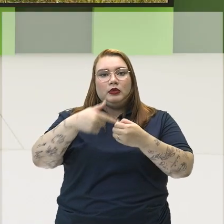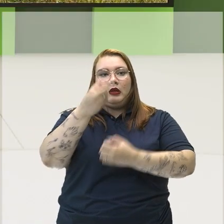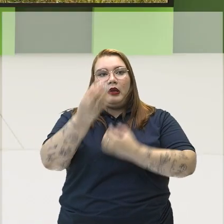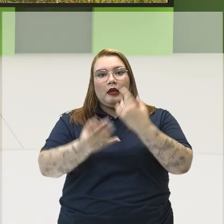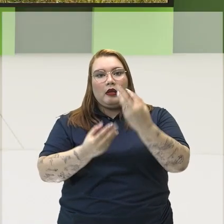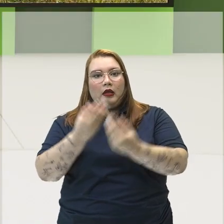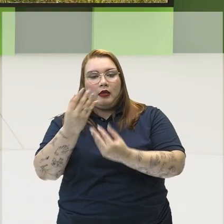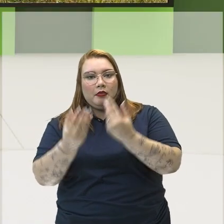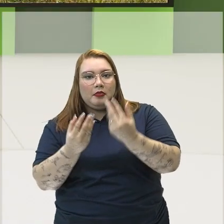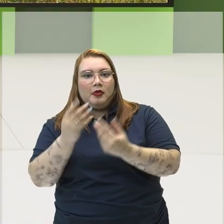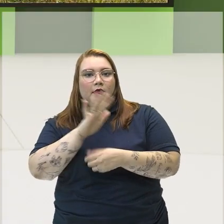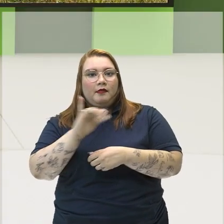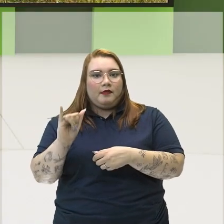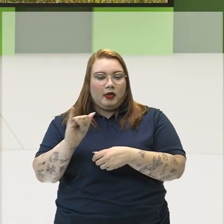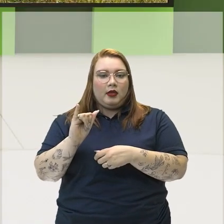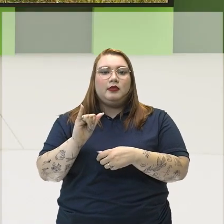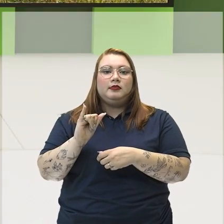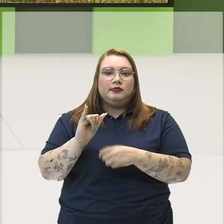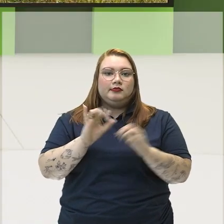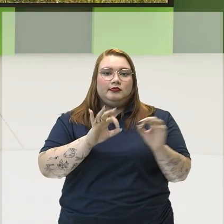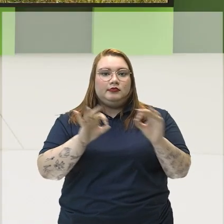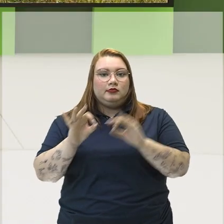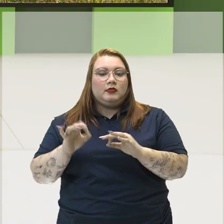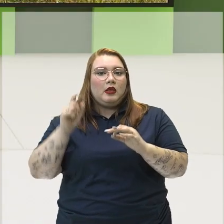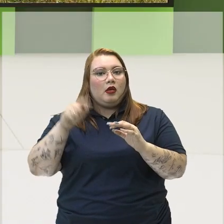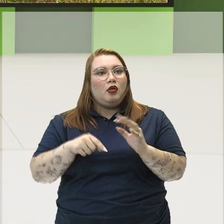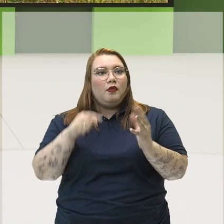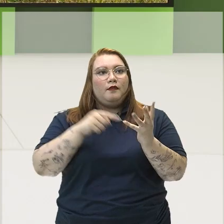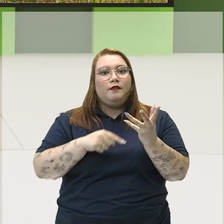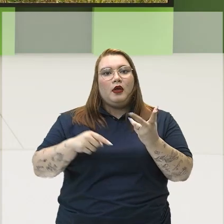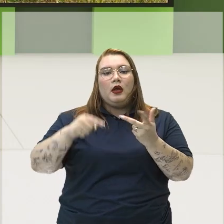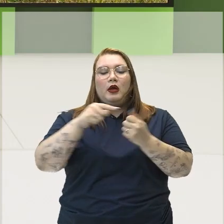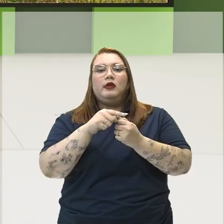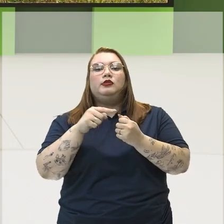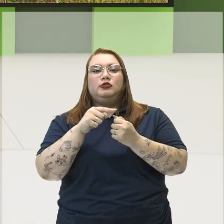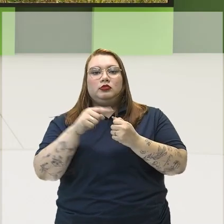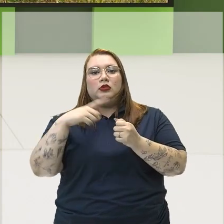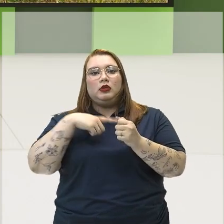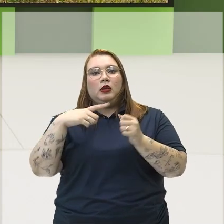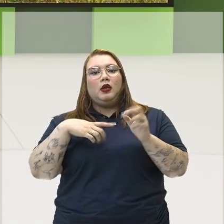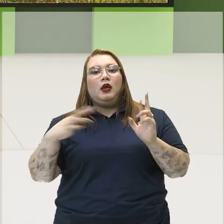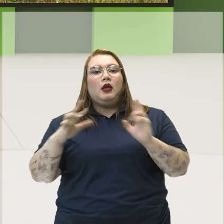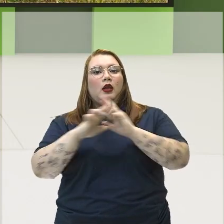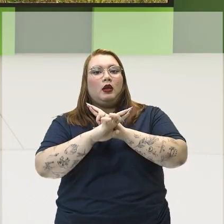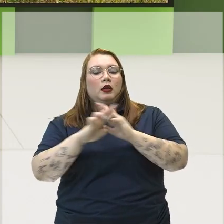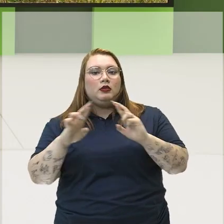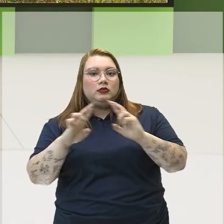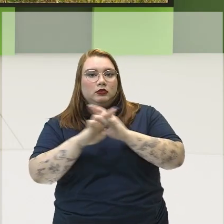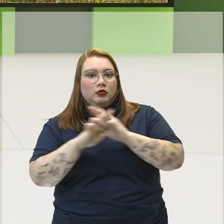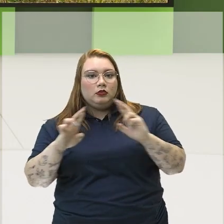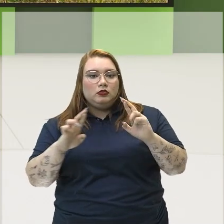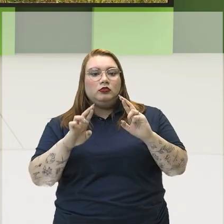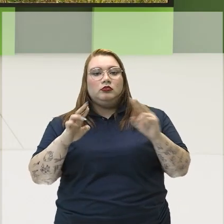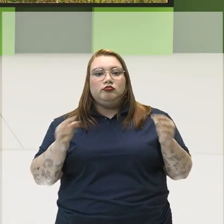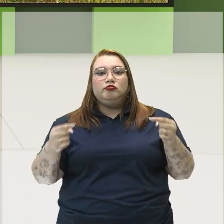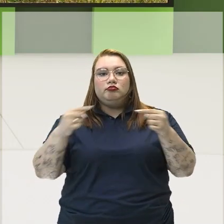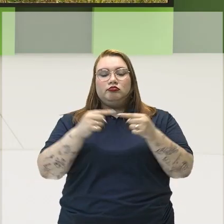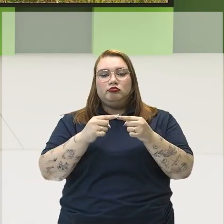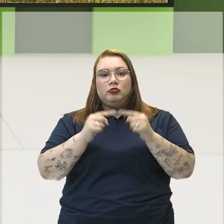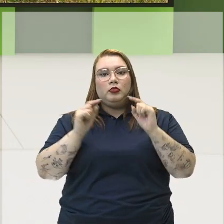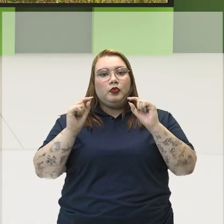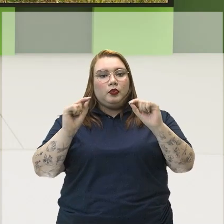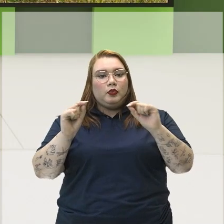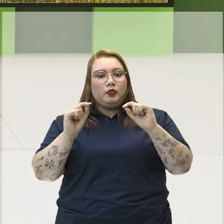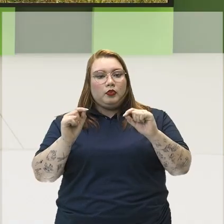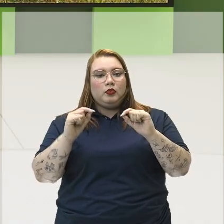vai liberar gases que são tóxicos. Né? Então, são diversos fatores ali que estão relacionados com a